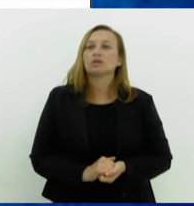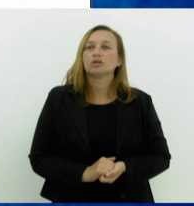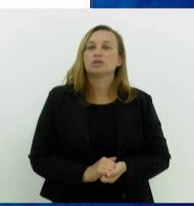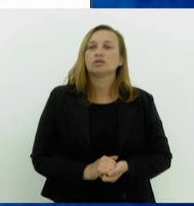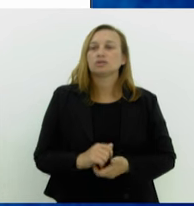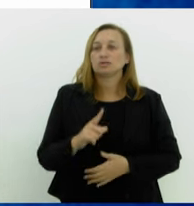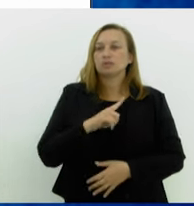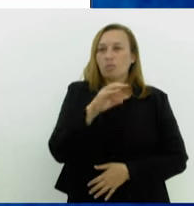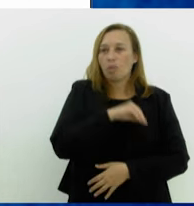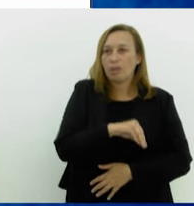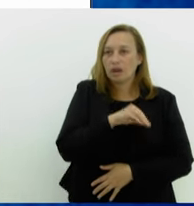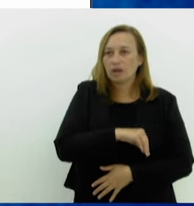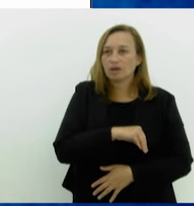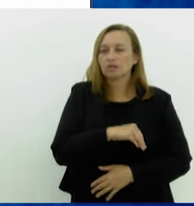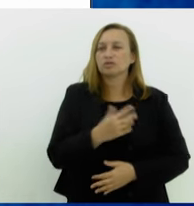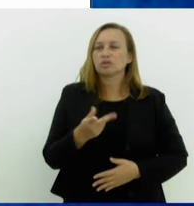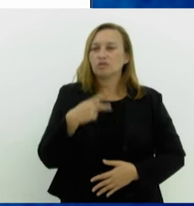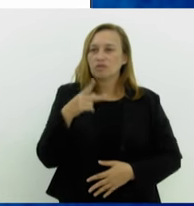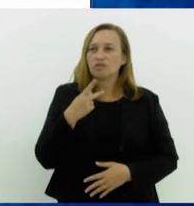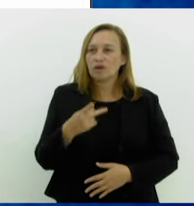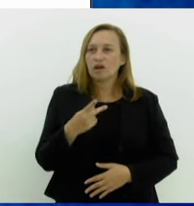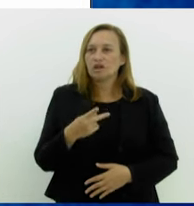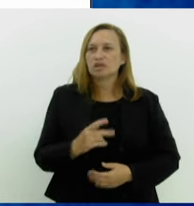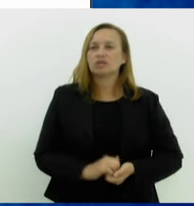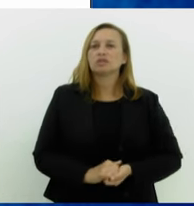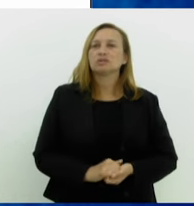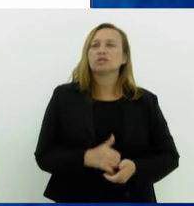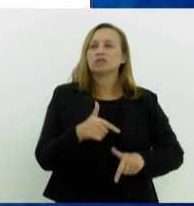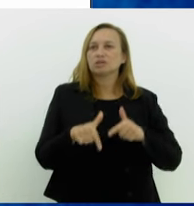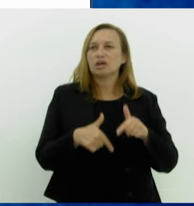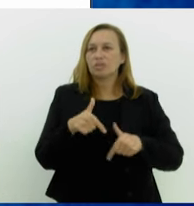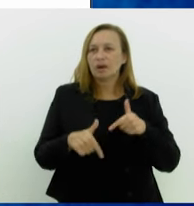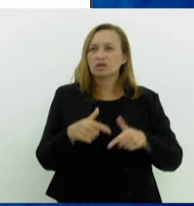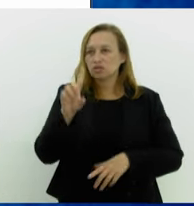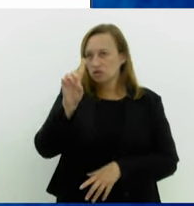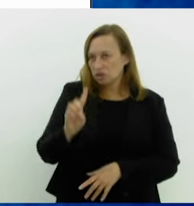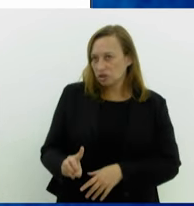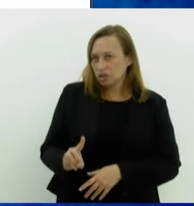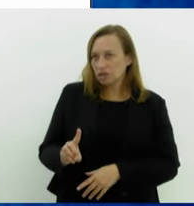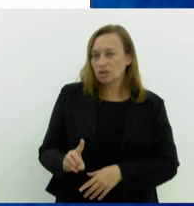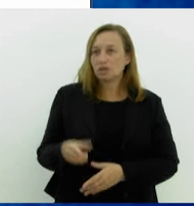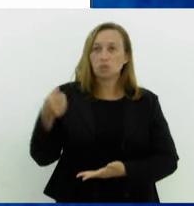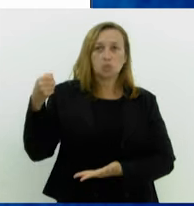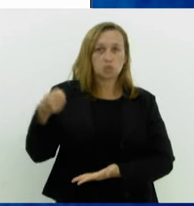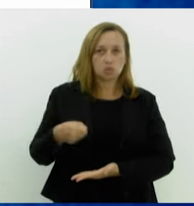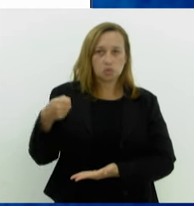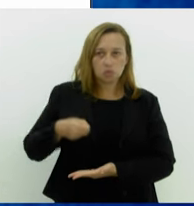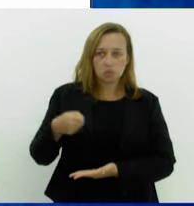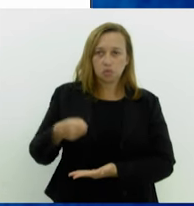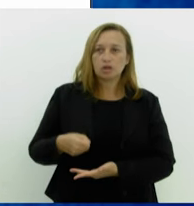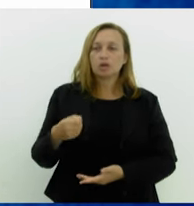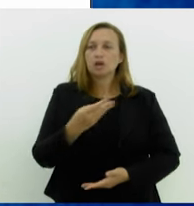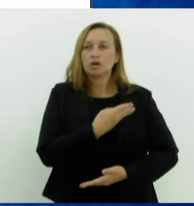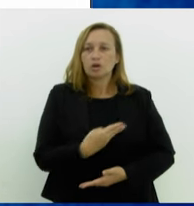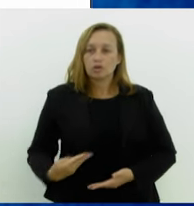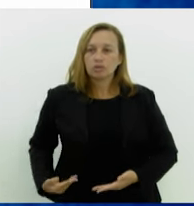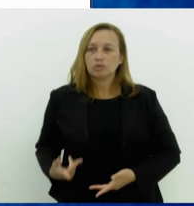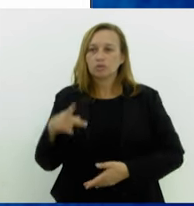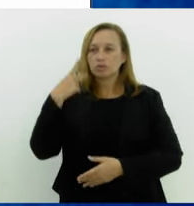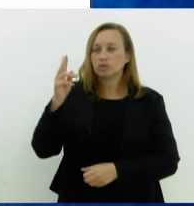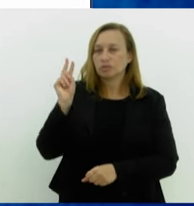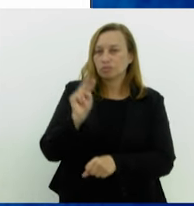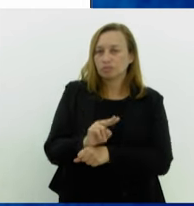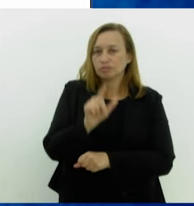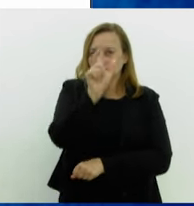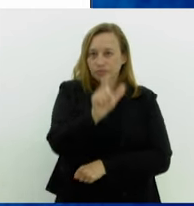gerar renda e quando eu falo isso é como uma forma de trabalho com direitos com dever com políticas públicas que protejam